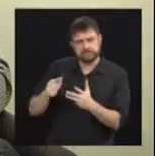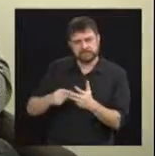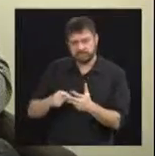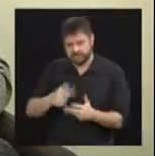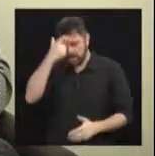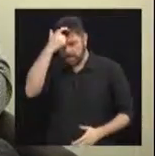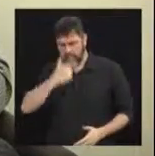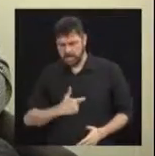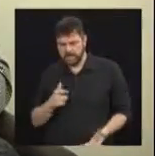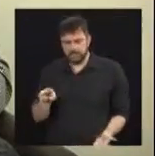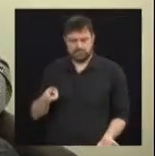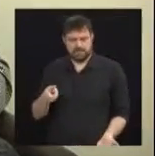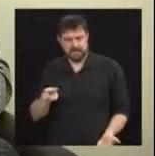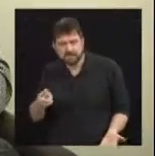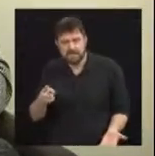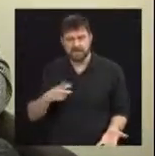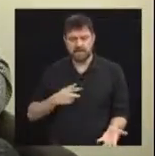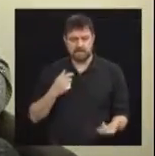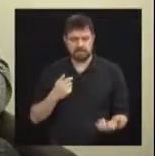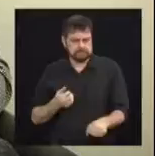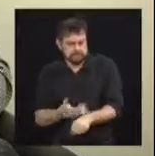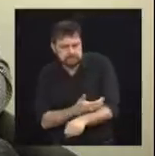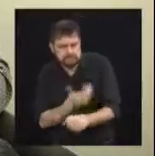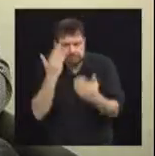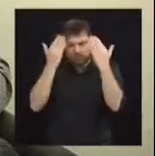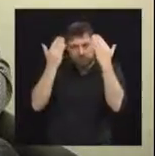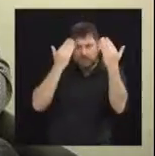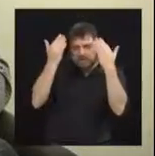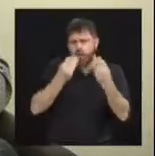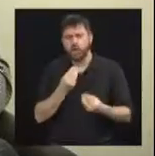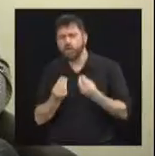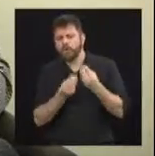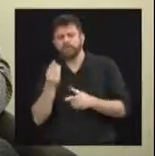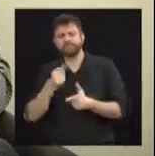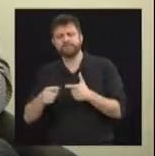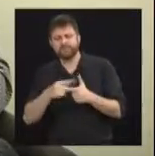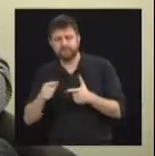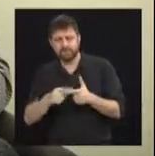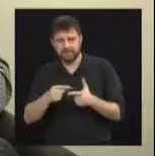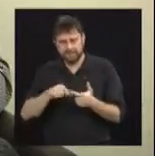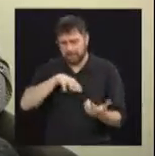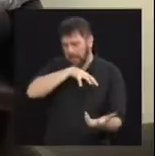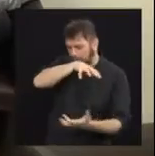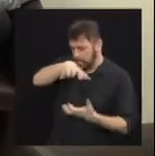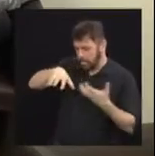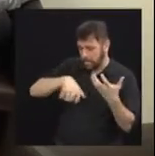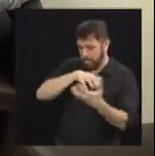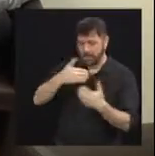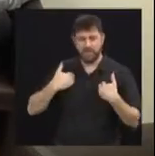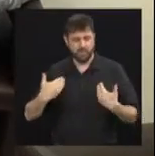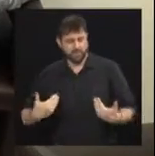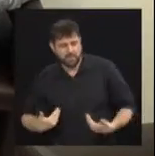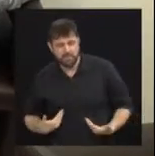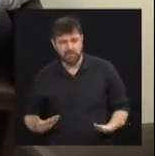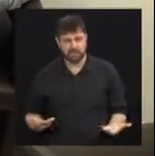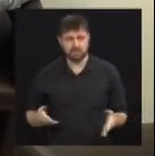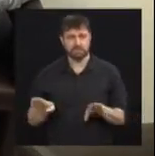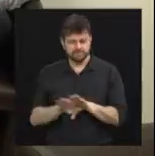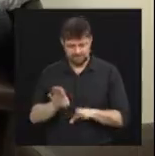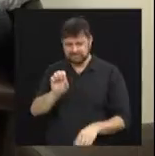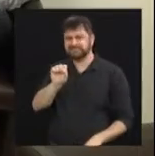pessoal, é do casal, é emocional, envolve tudo isso, emocional, físico. Sim,